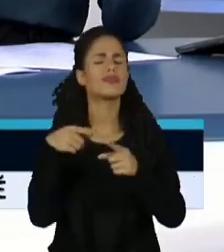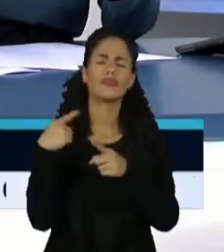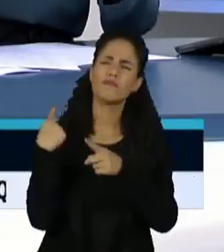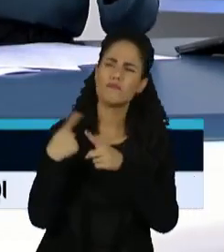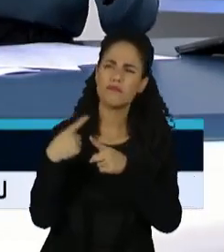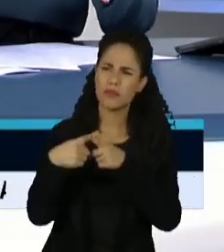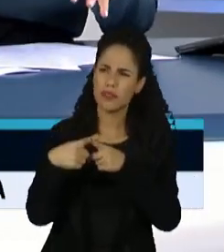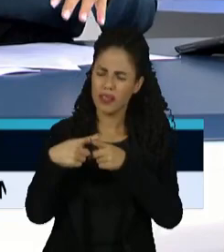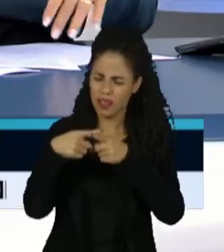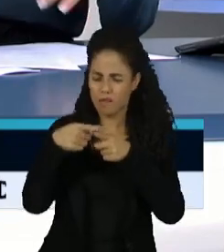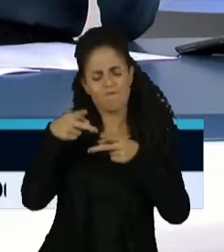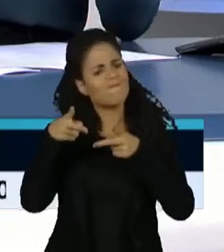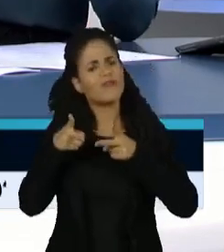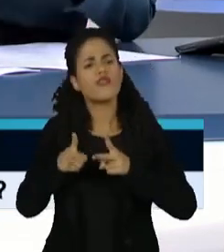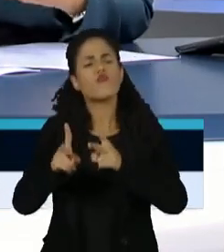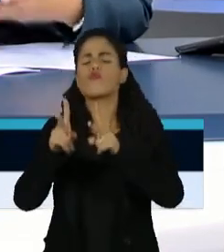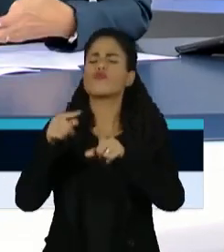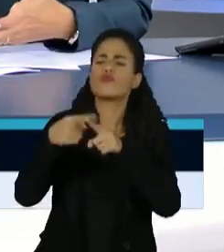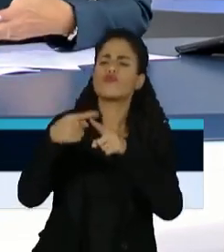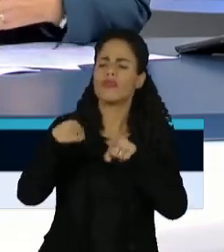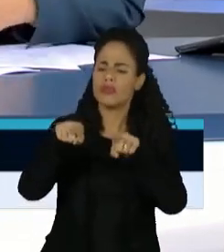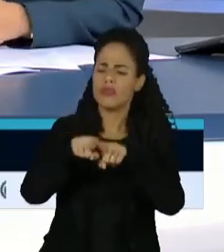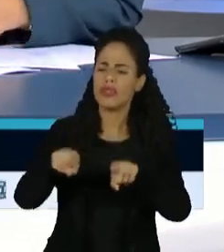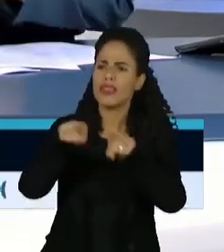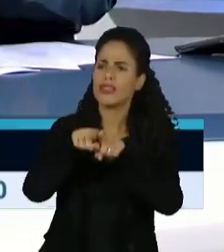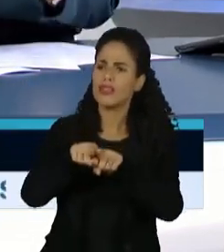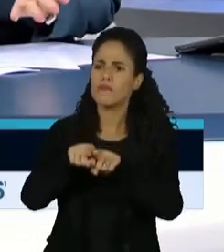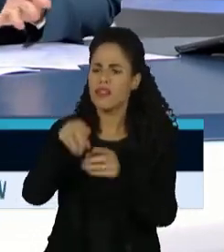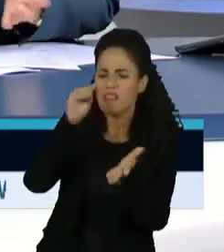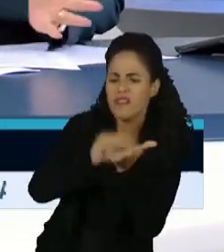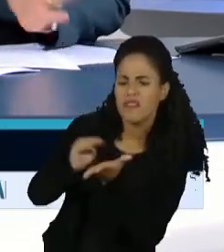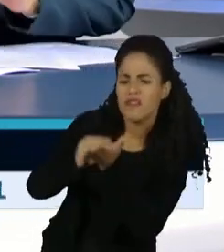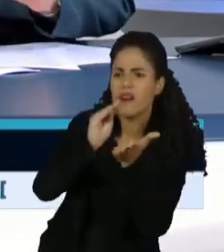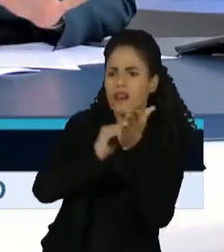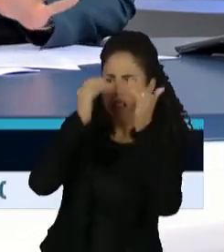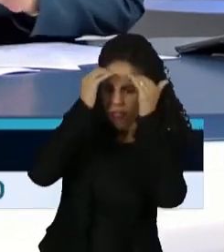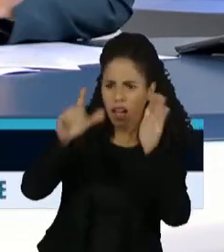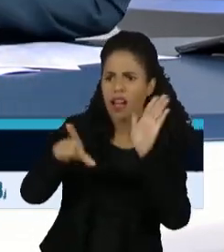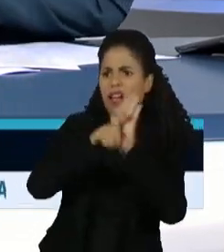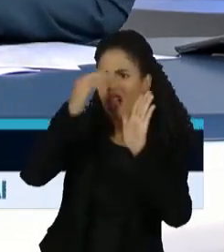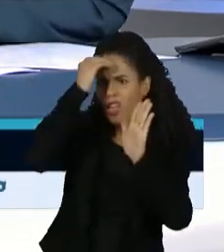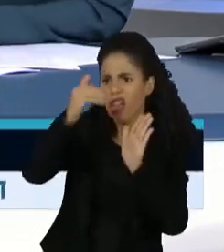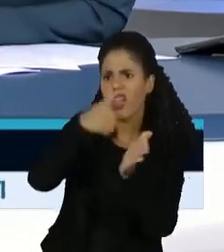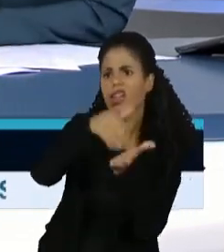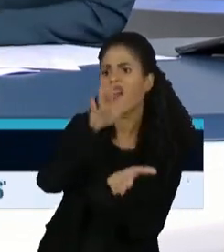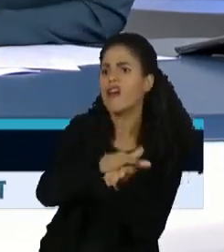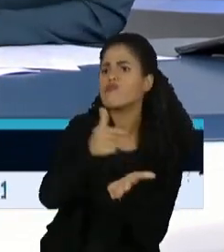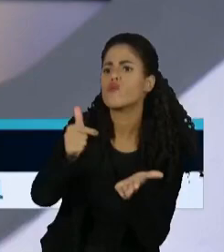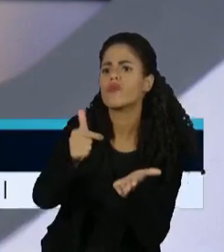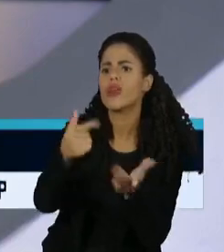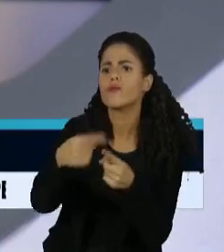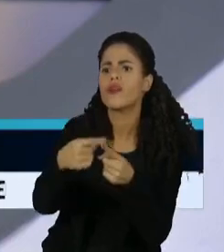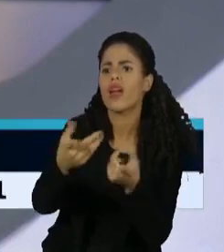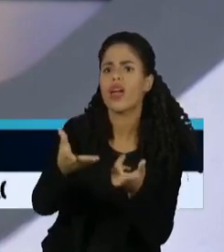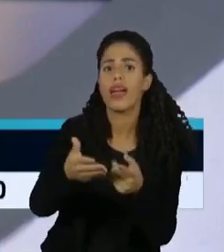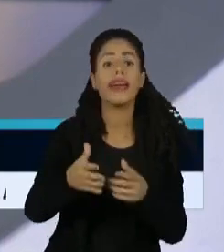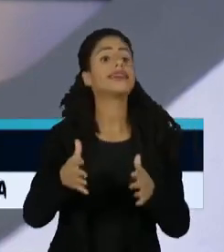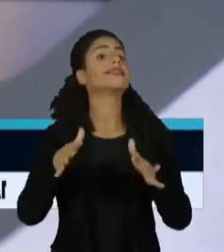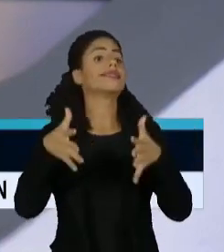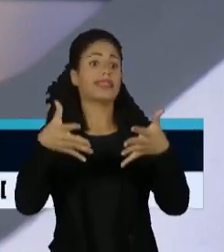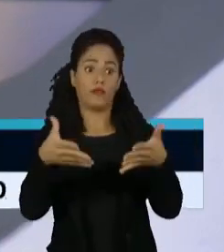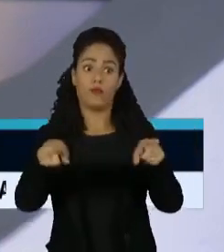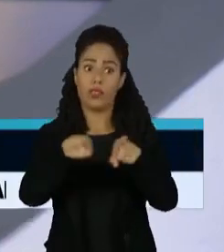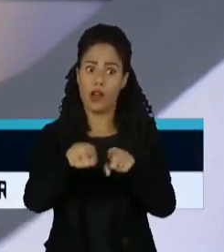não é seguido, né? Por que as medidas são tão desrespeitadas e não há punição, pelo que a gente vê? Tudo cai por terra. Né? Exato. A gente tem agora um